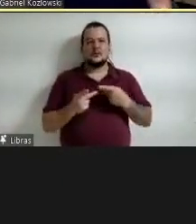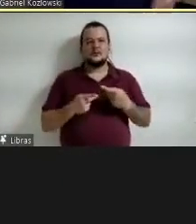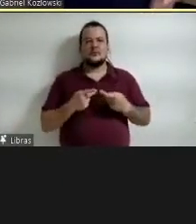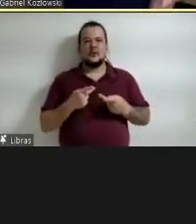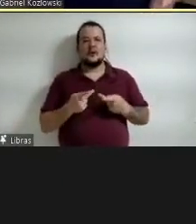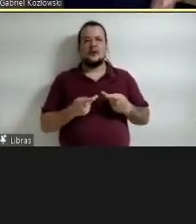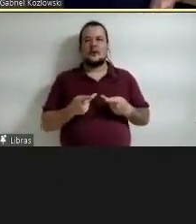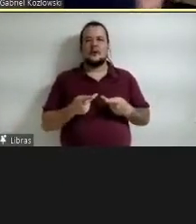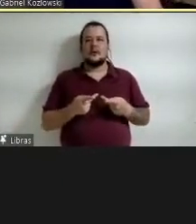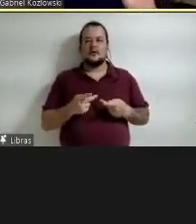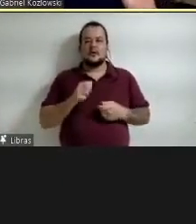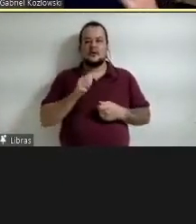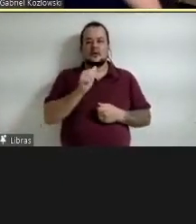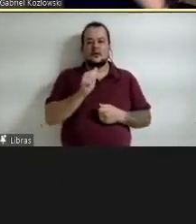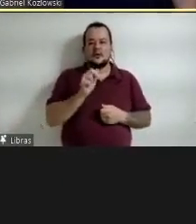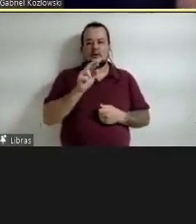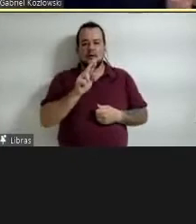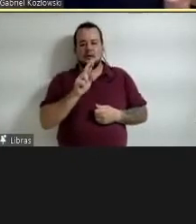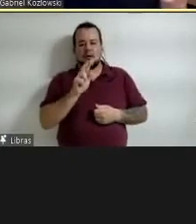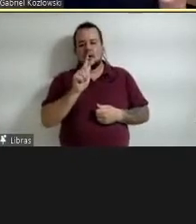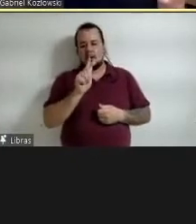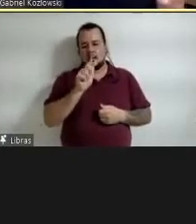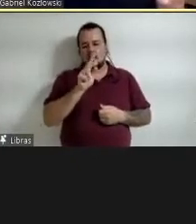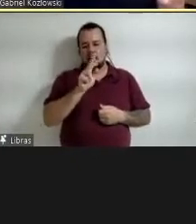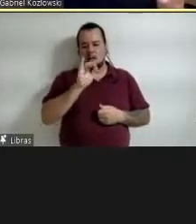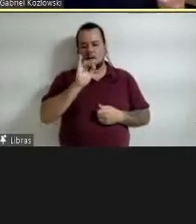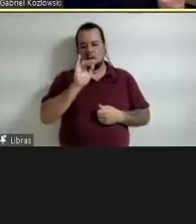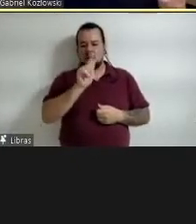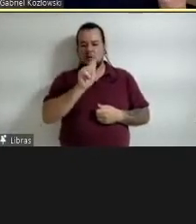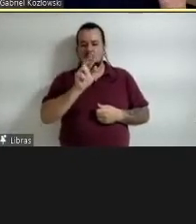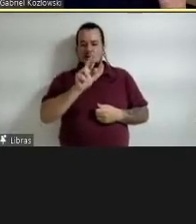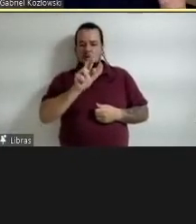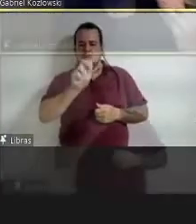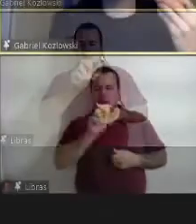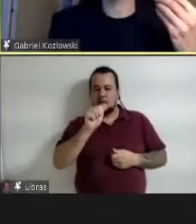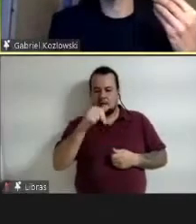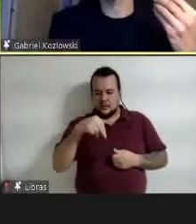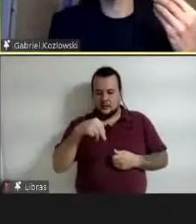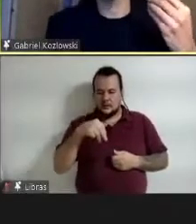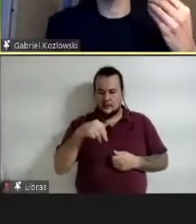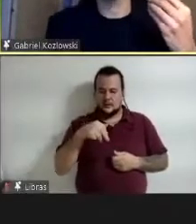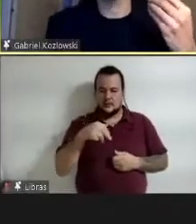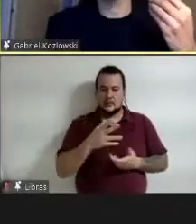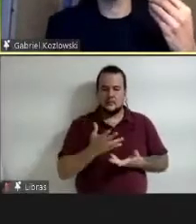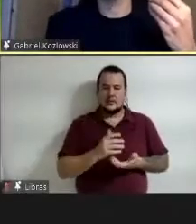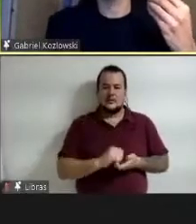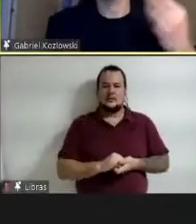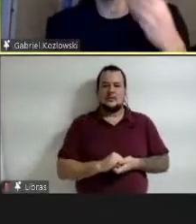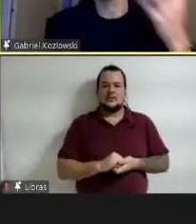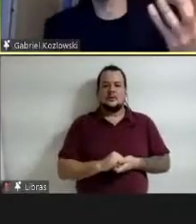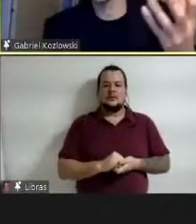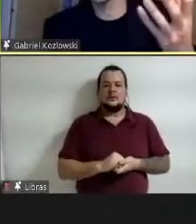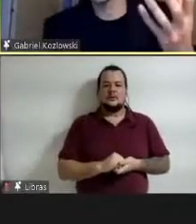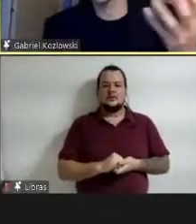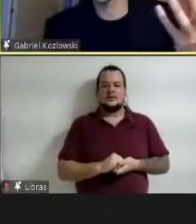do Arquigram, a gente não fala sobre a Walking City, né? Quando a gente fala